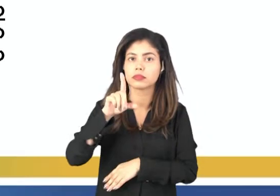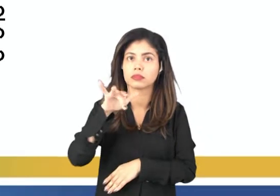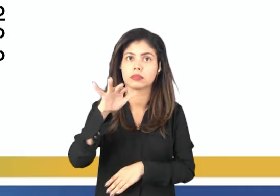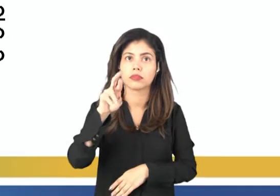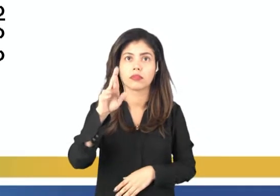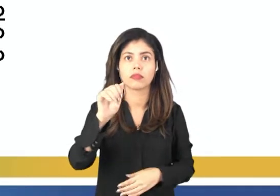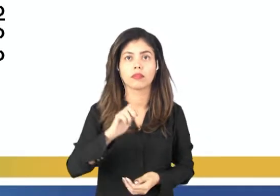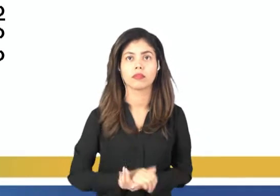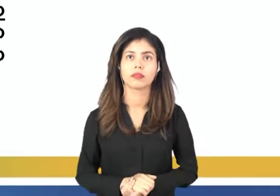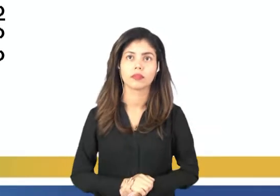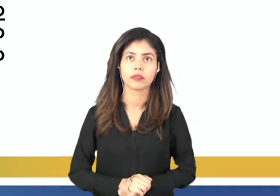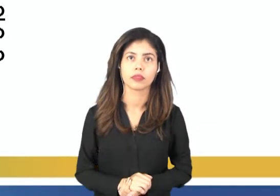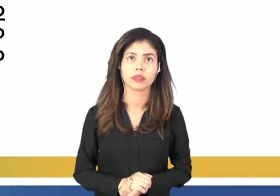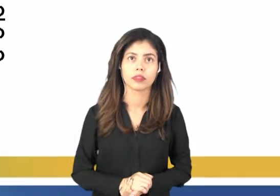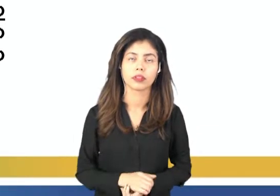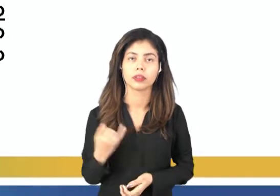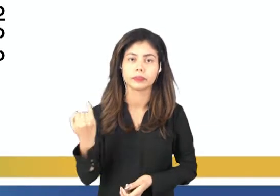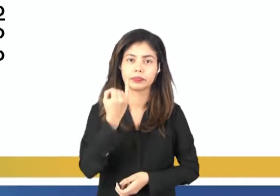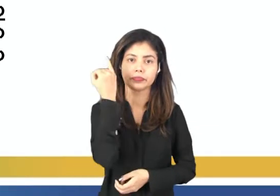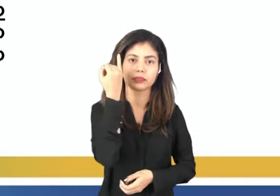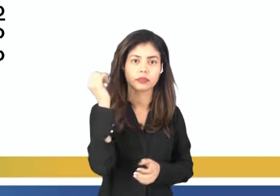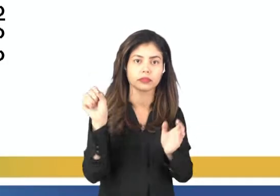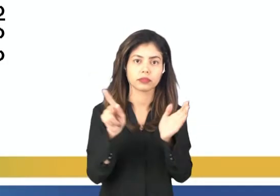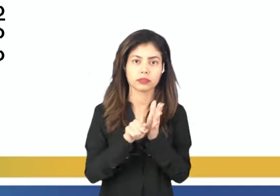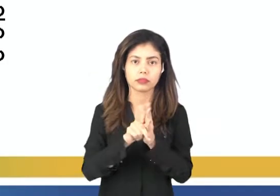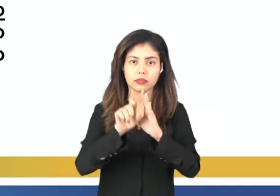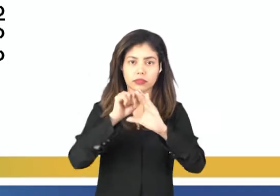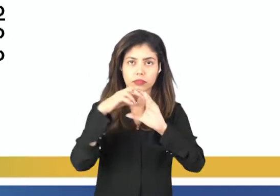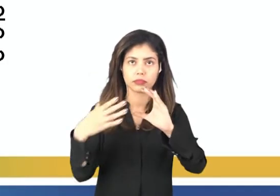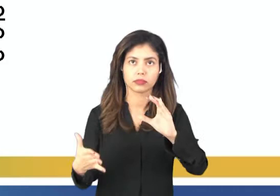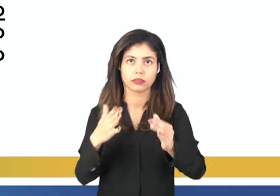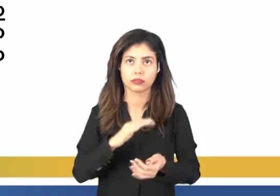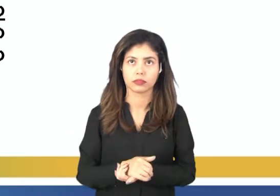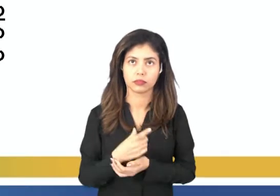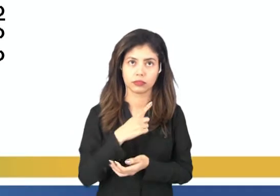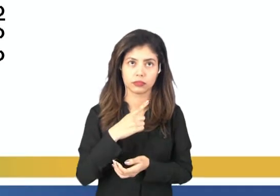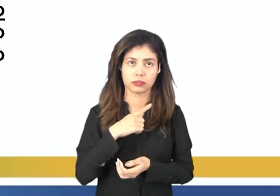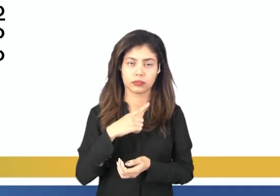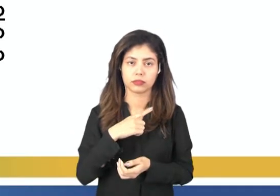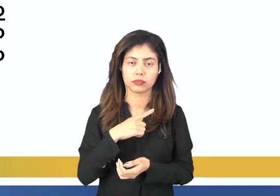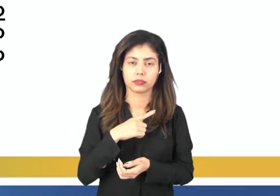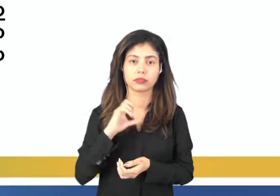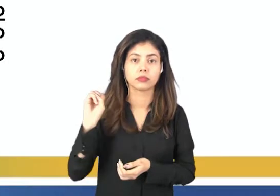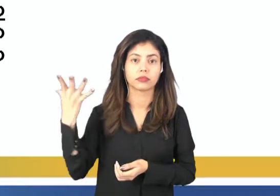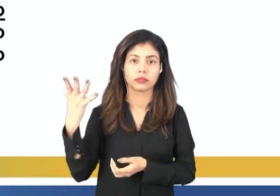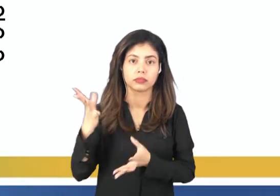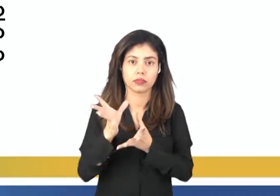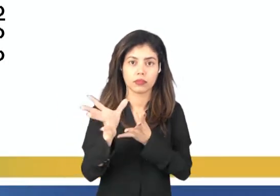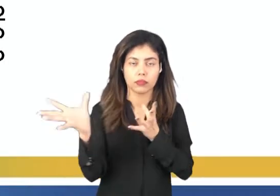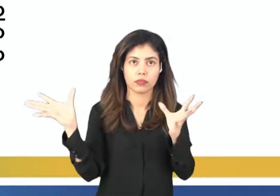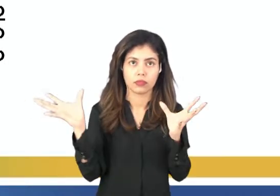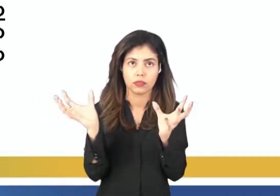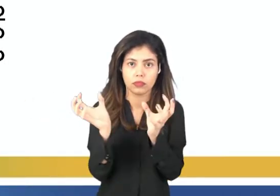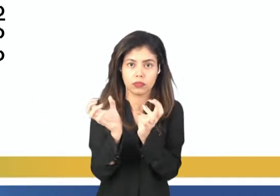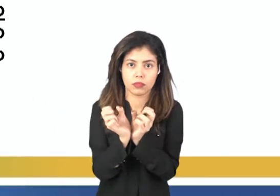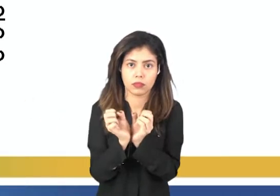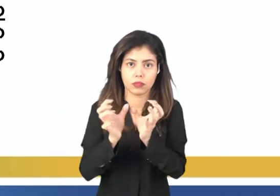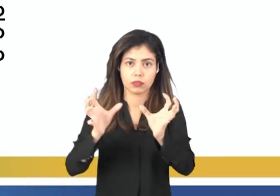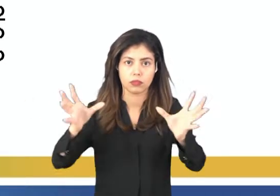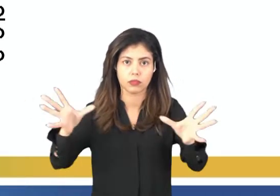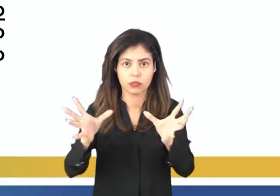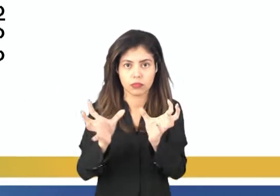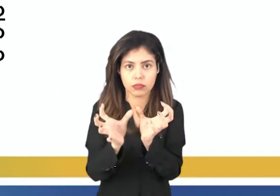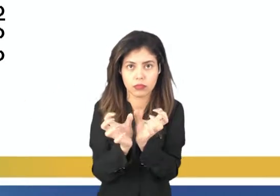tá E aí a principal característica desse tecido é que ele tem uma capacidade de contração e essa